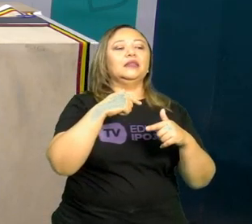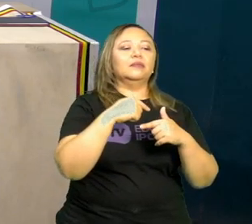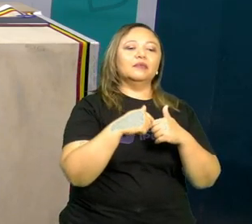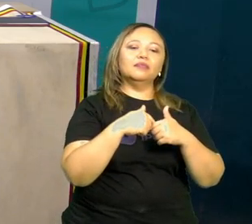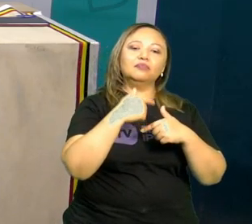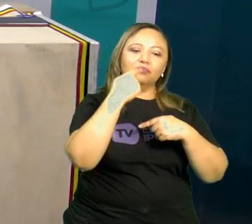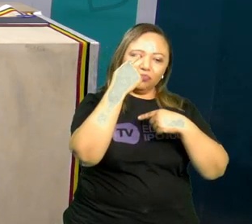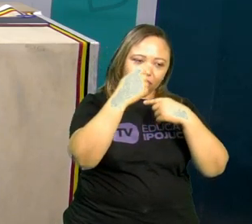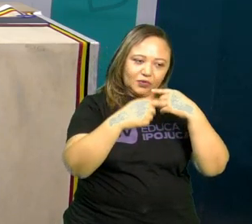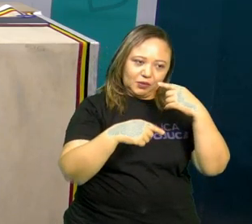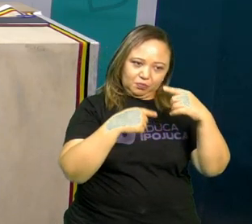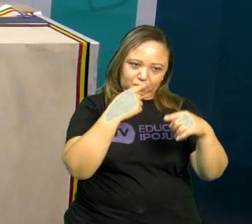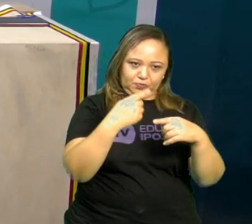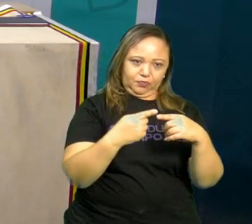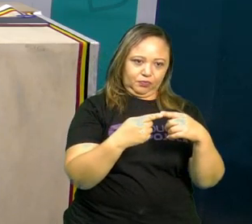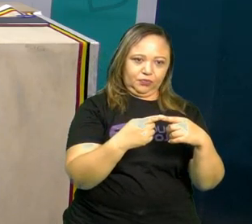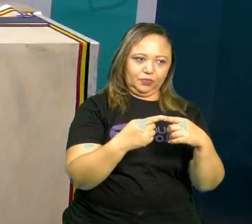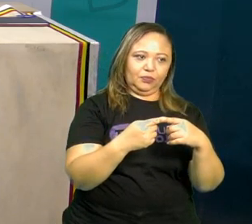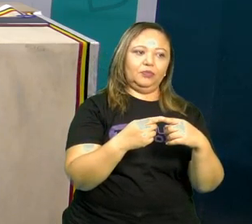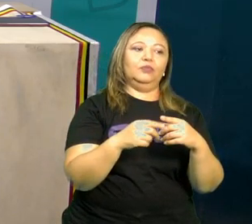bom e vamos